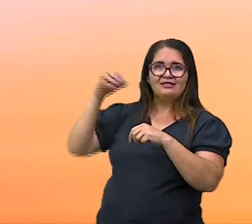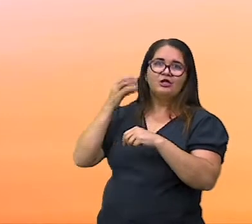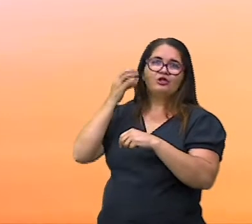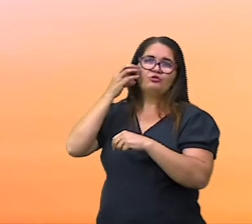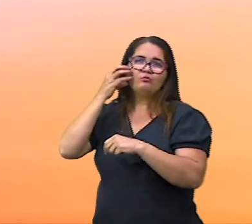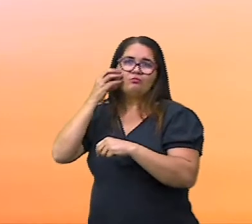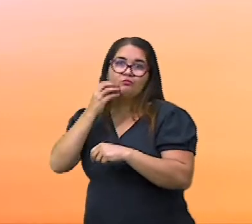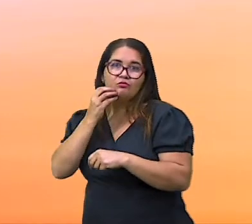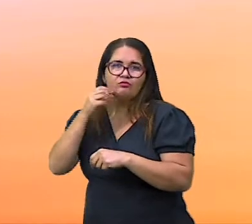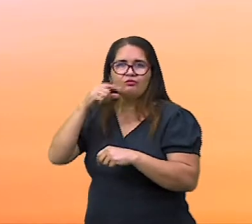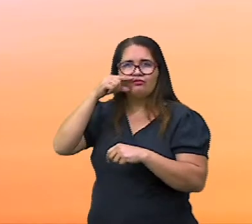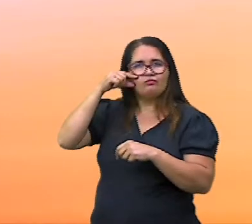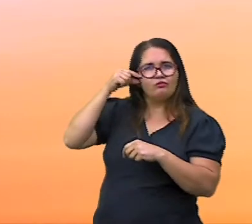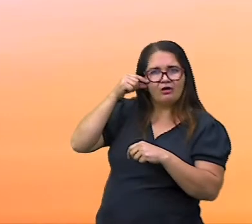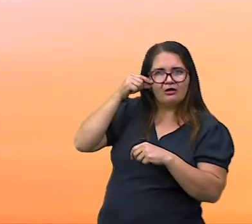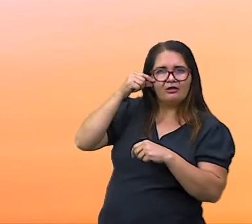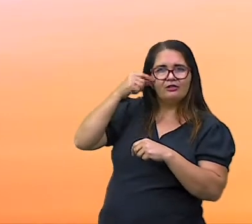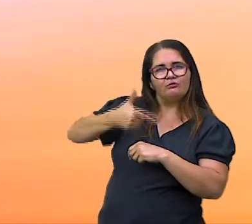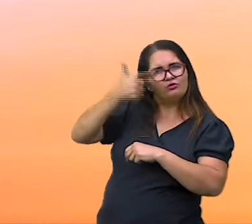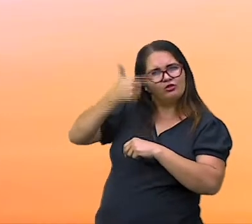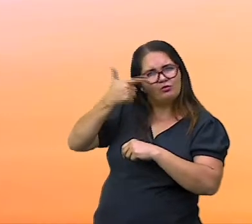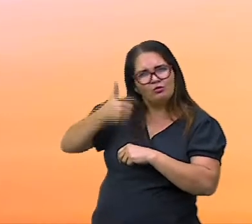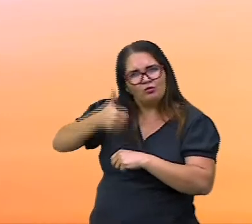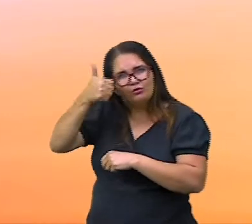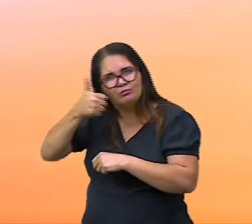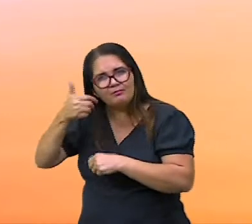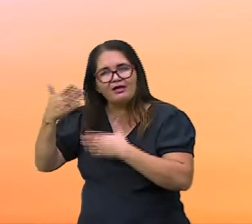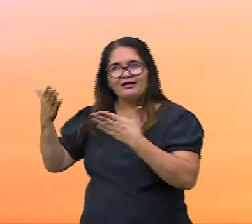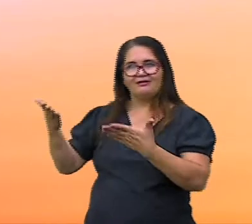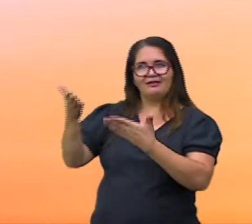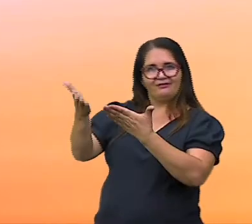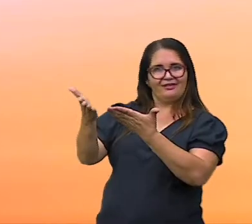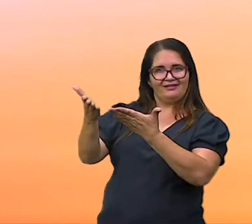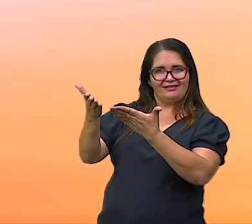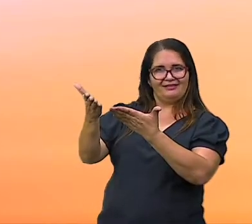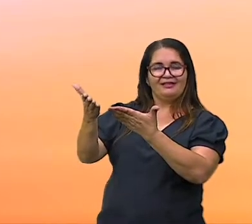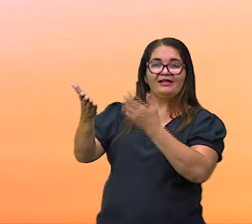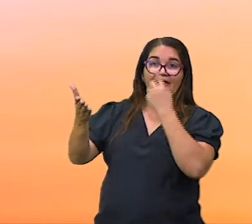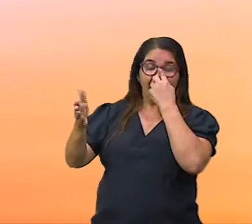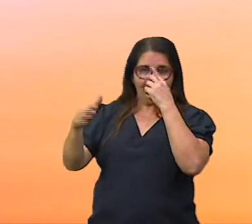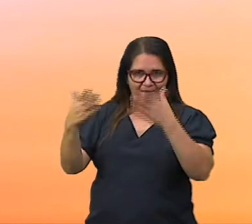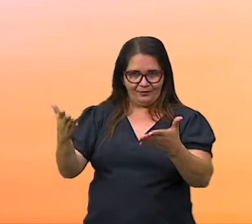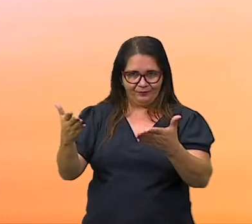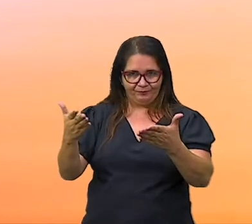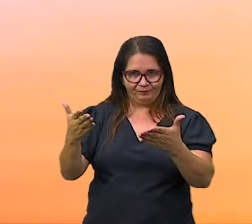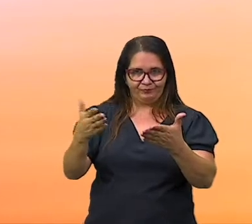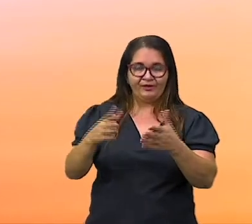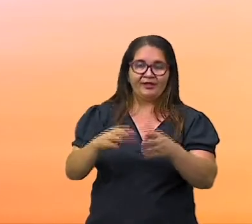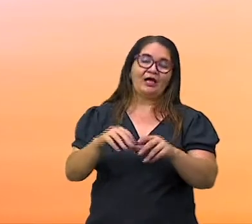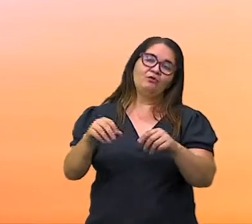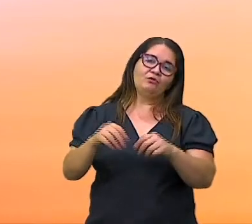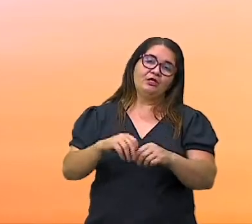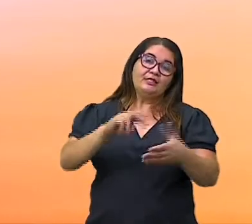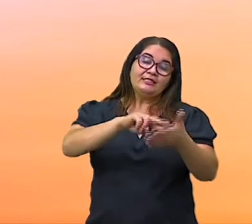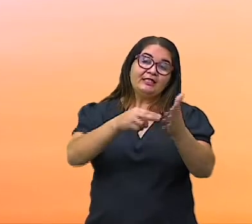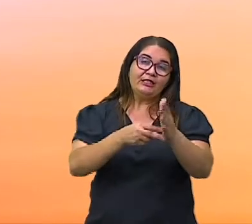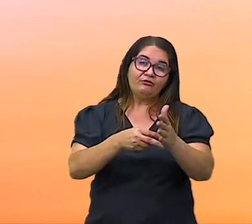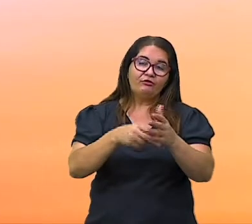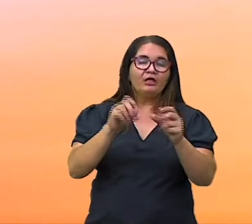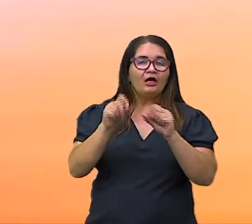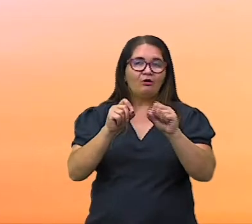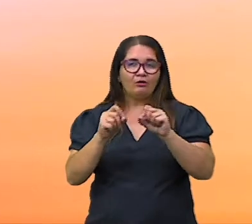Petro, também do grego, Pedro. Então, Petrópolis é Pedro cidade, mas a